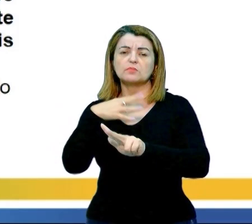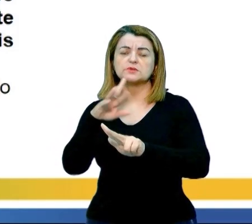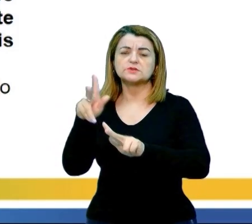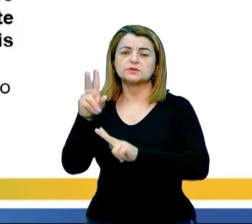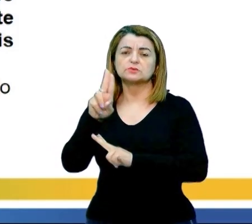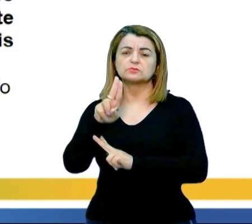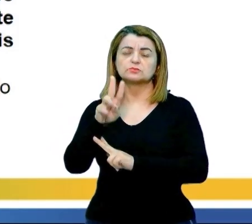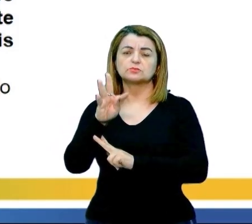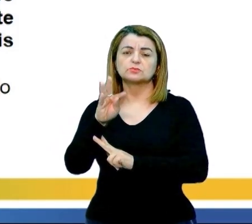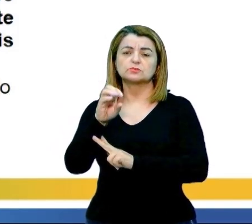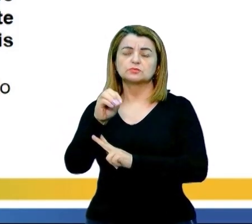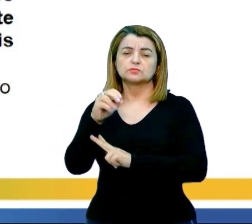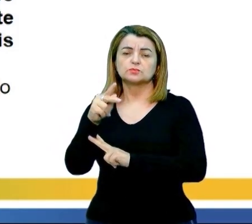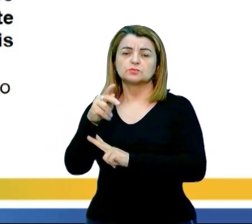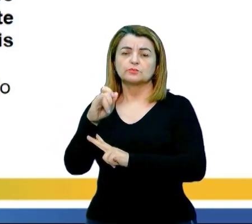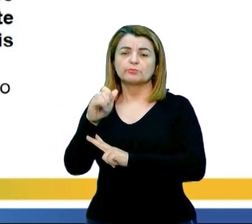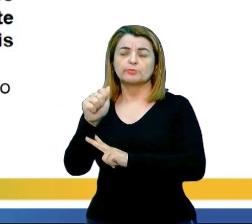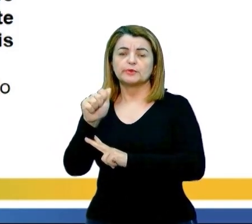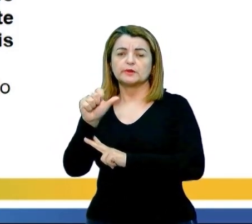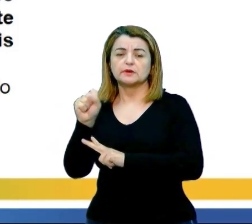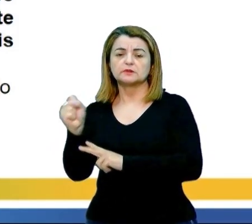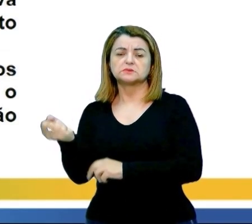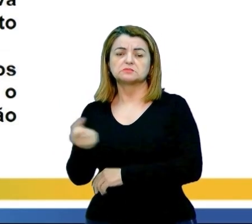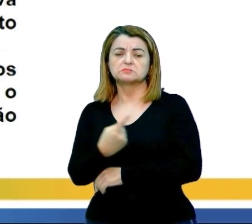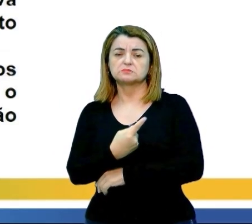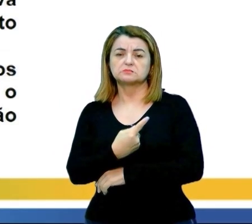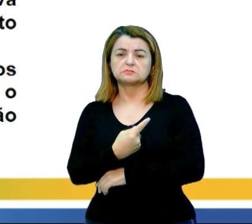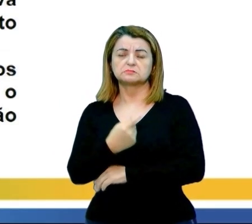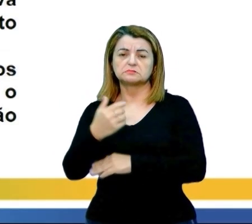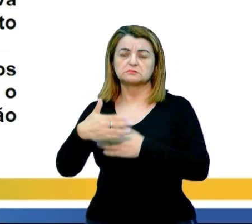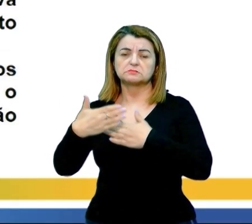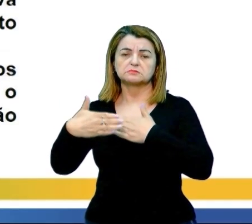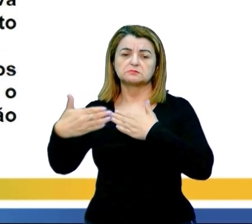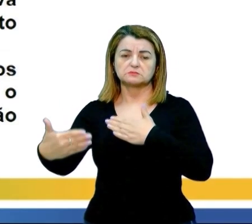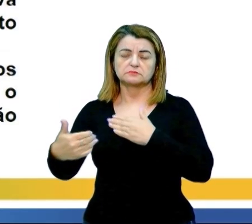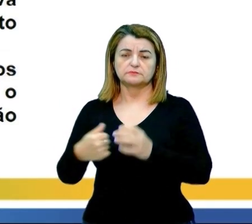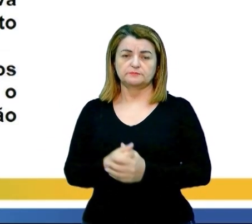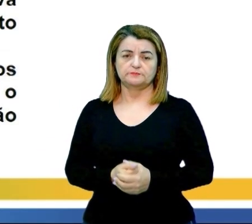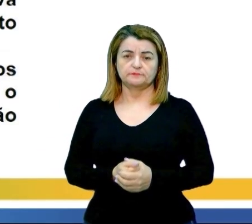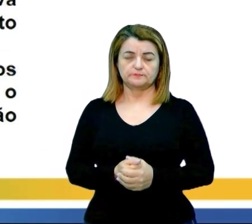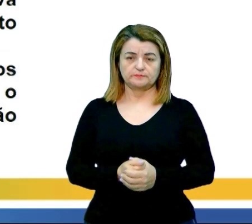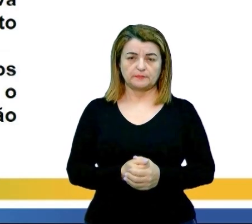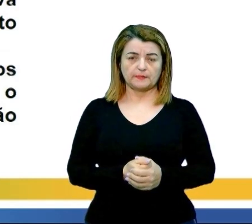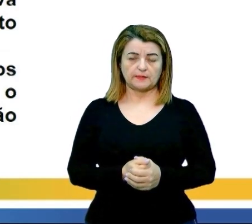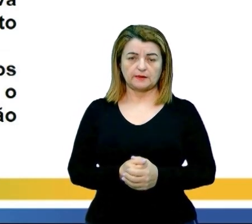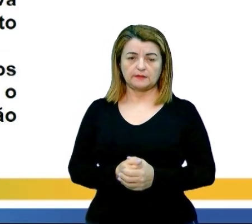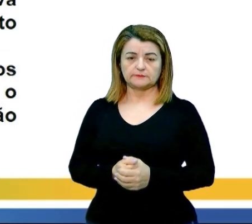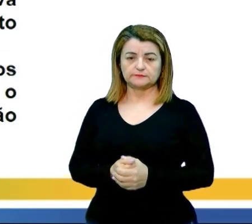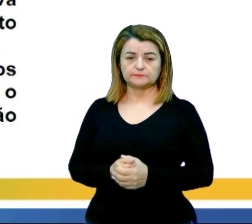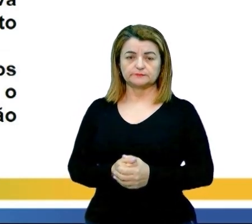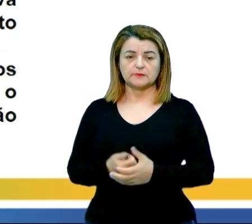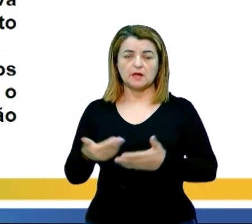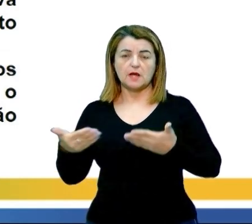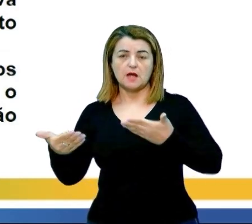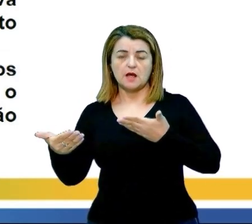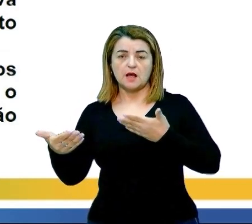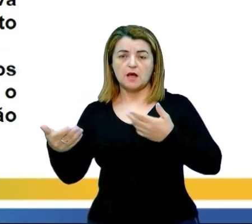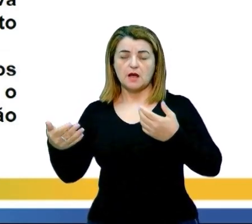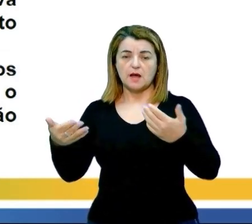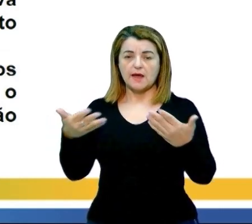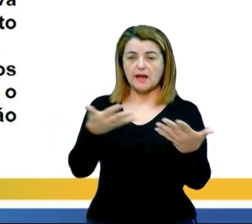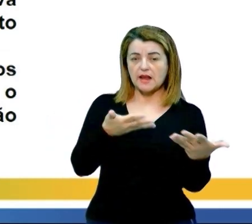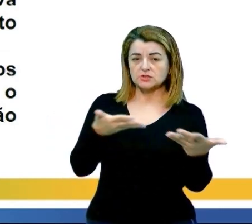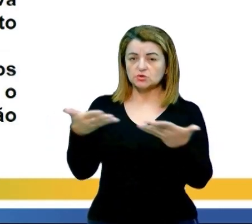utopia. Então, o que nós temos aí na sequência? Então, nós temos Relacionando a arte e